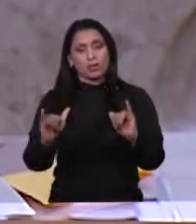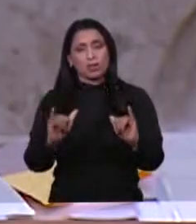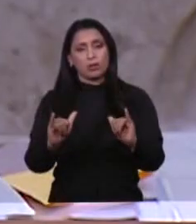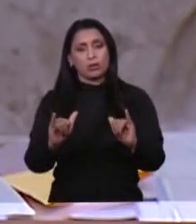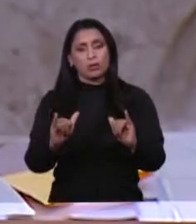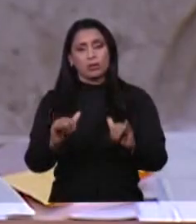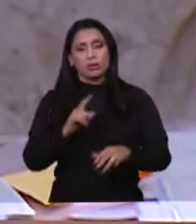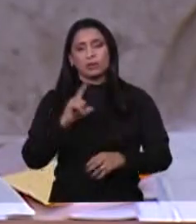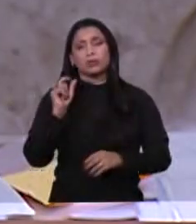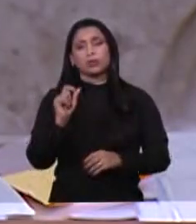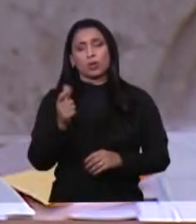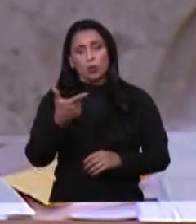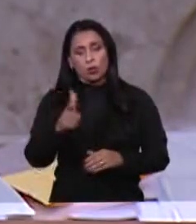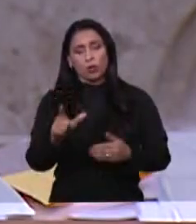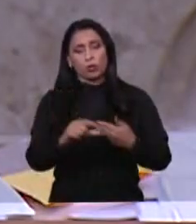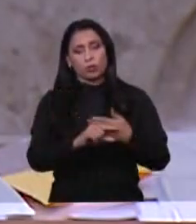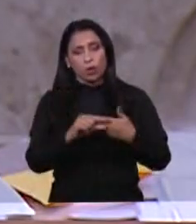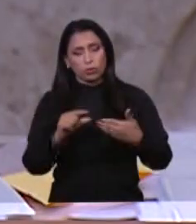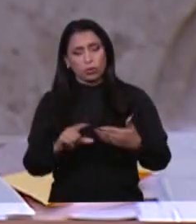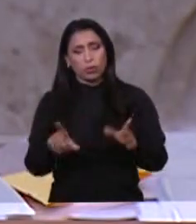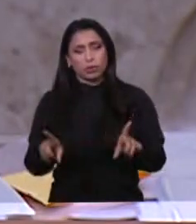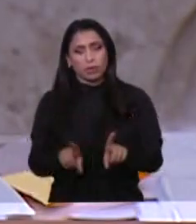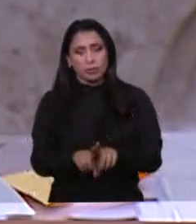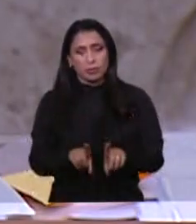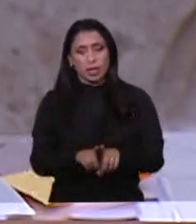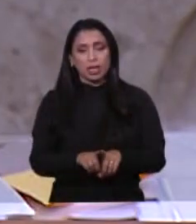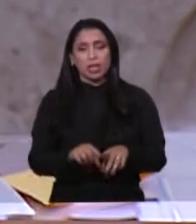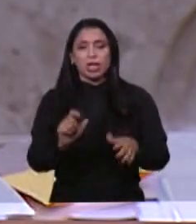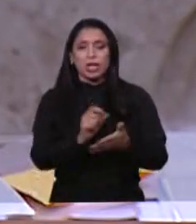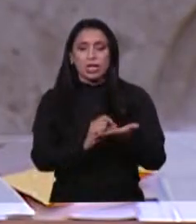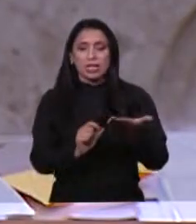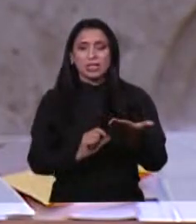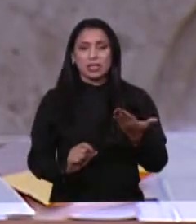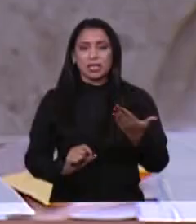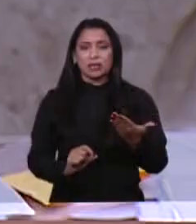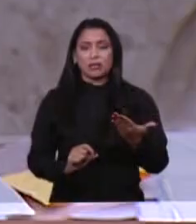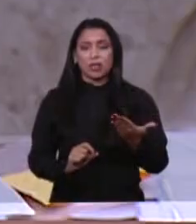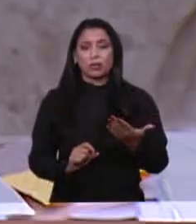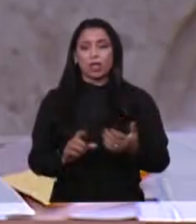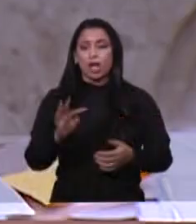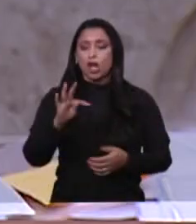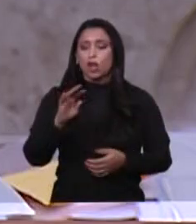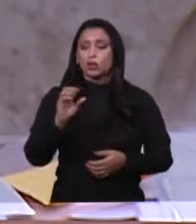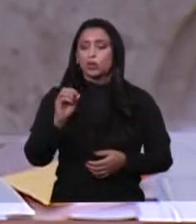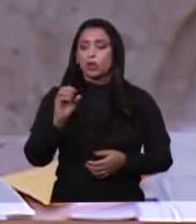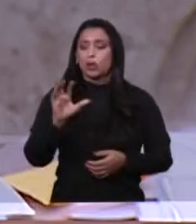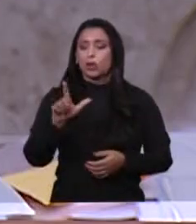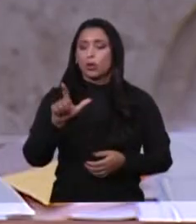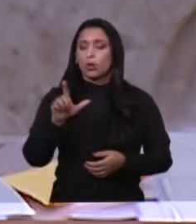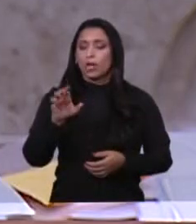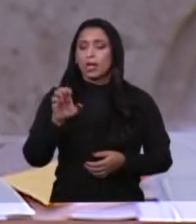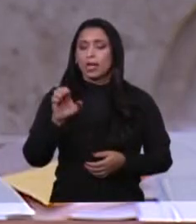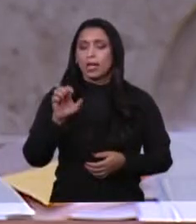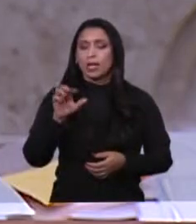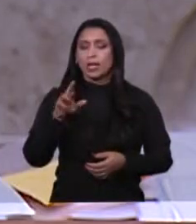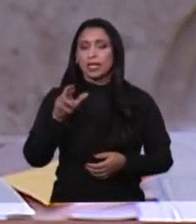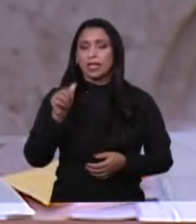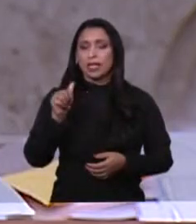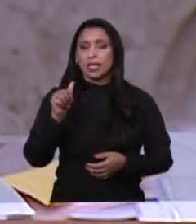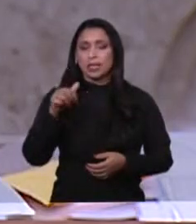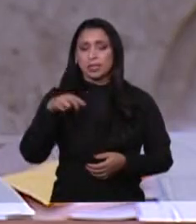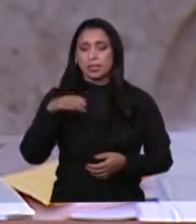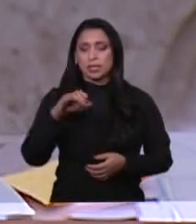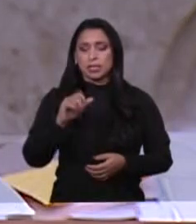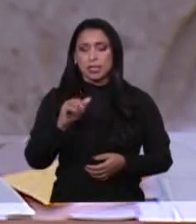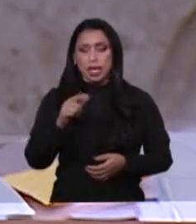Karl Popper quanto ao chamado paradoxo da tolerância, defende Popper na sua